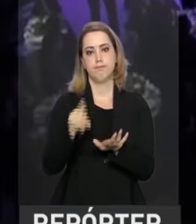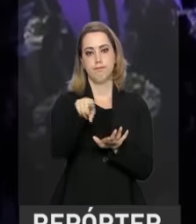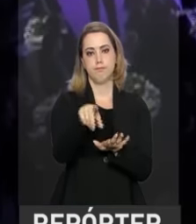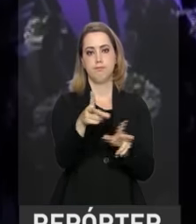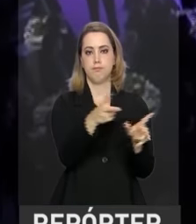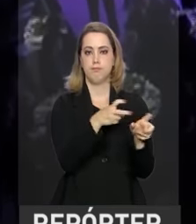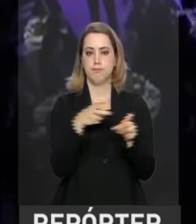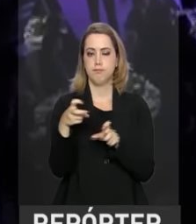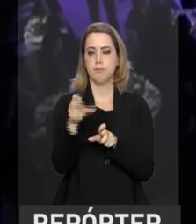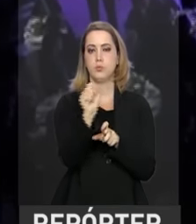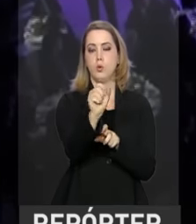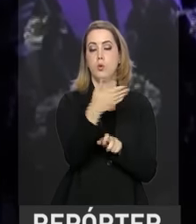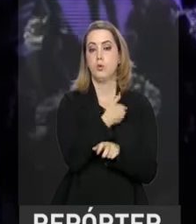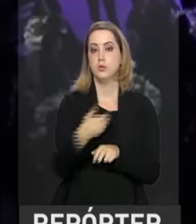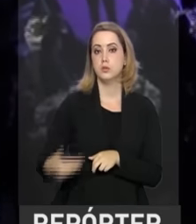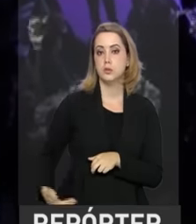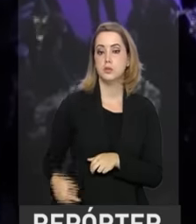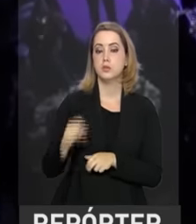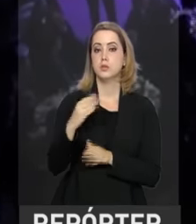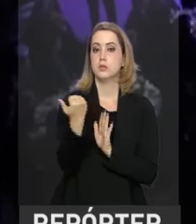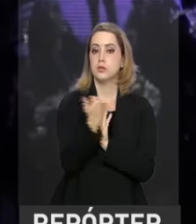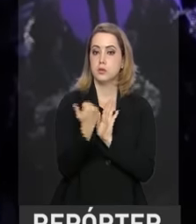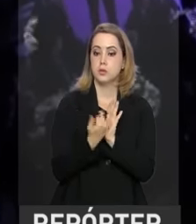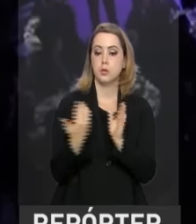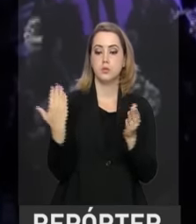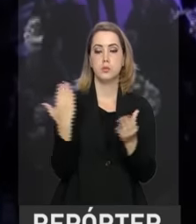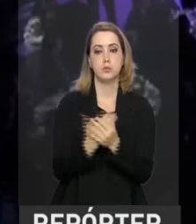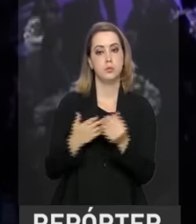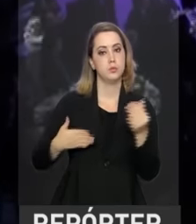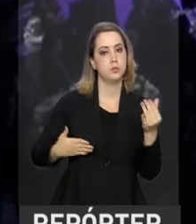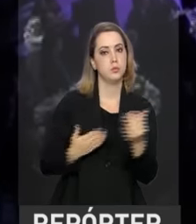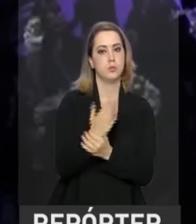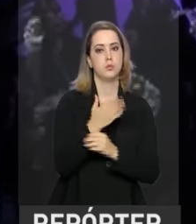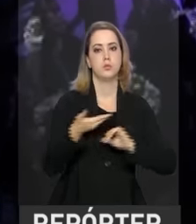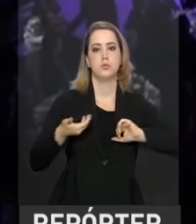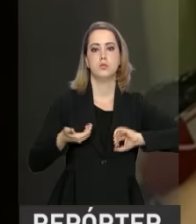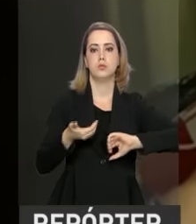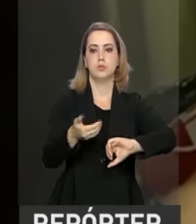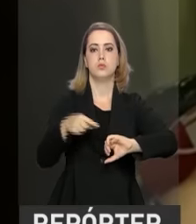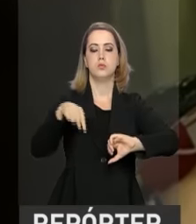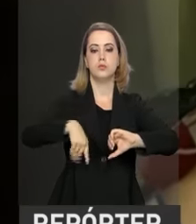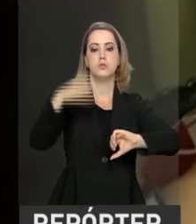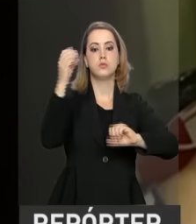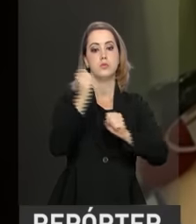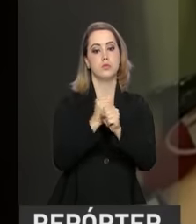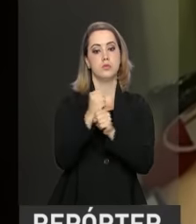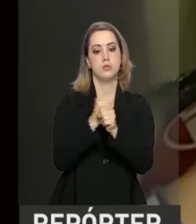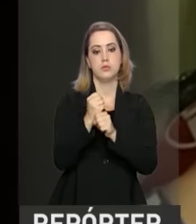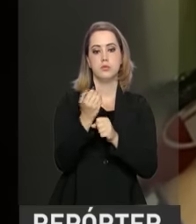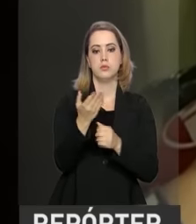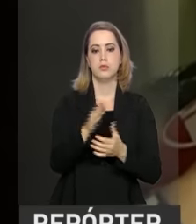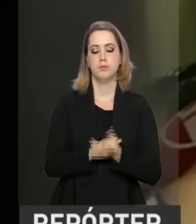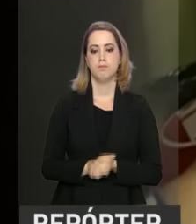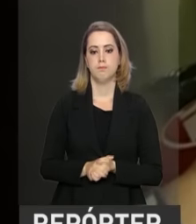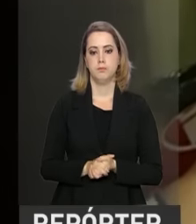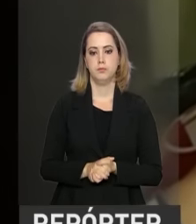expectativa do governo é que a medida seja aprovada no Congresso ainda este ano. A ideia é que